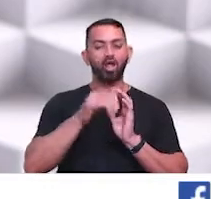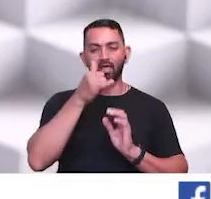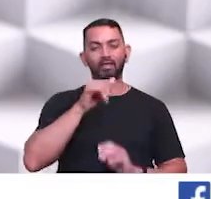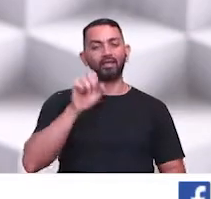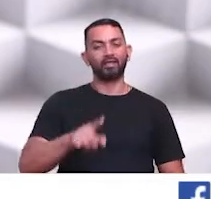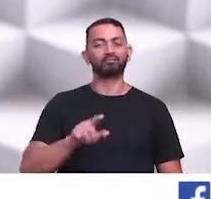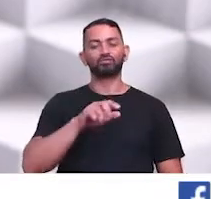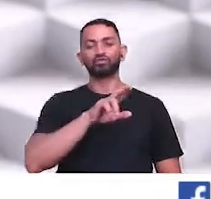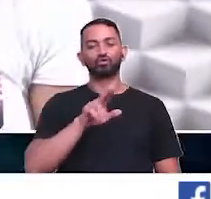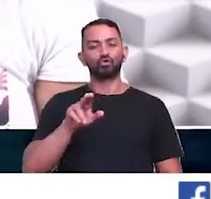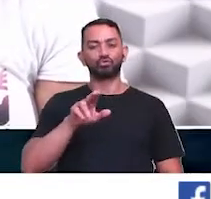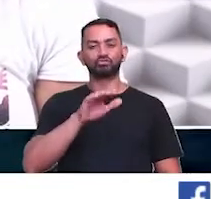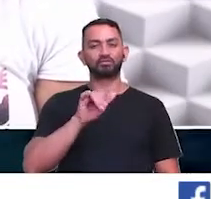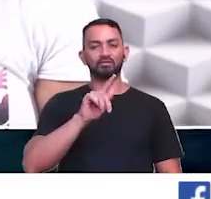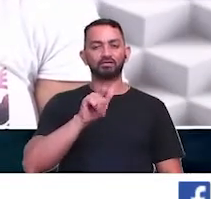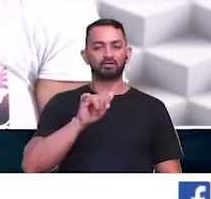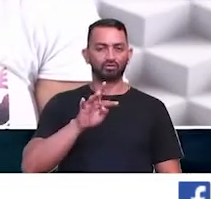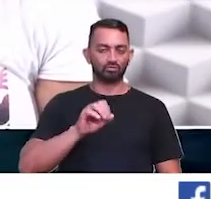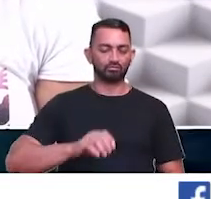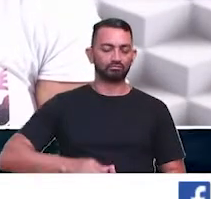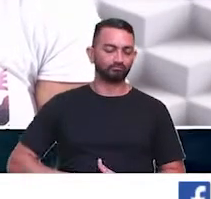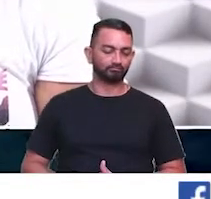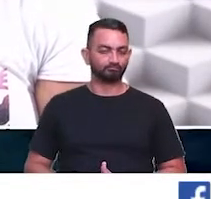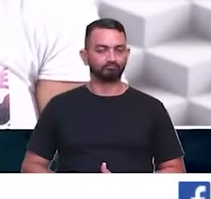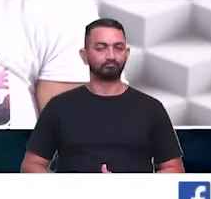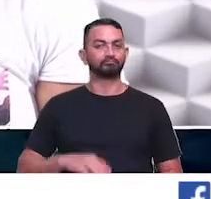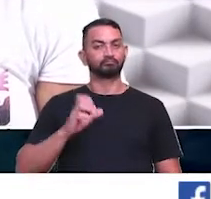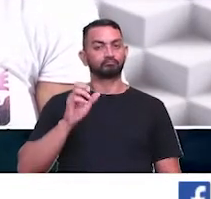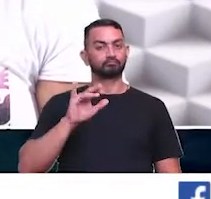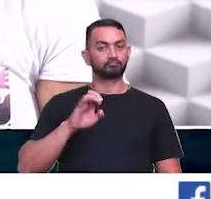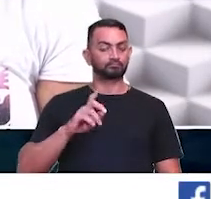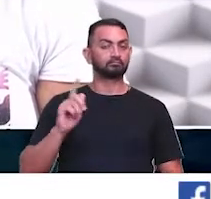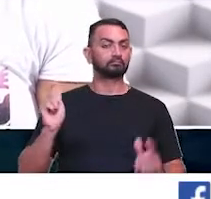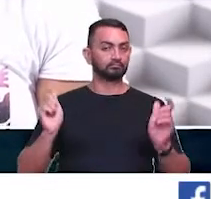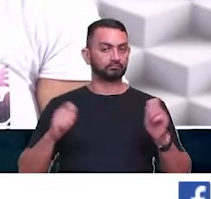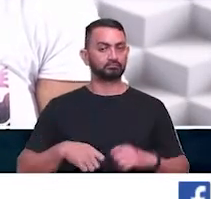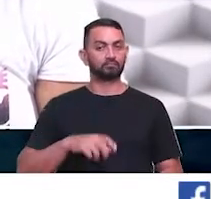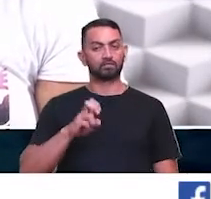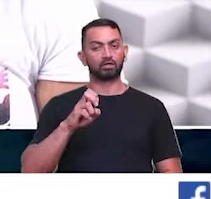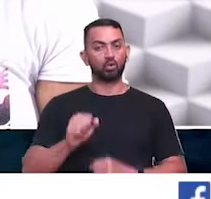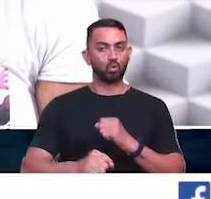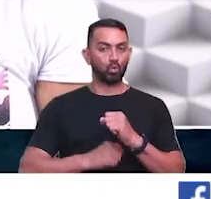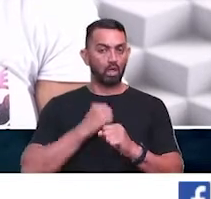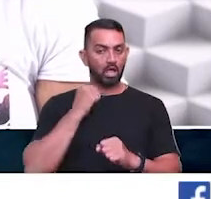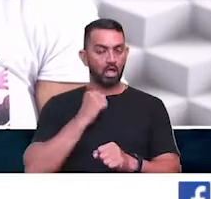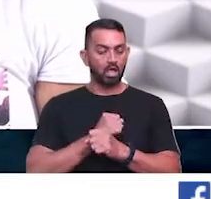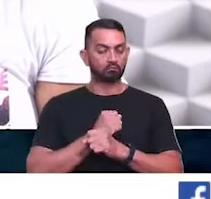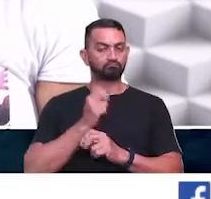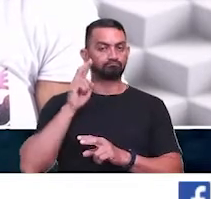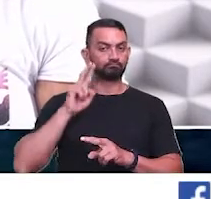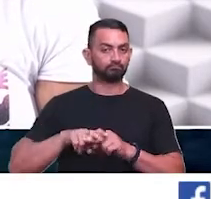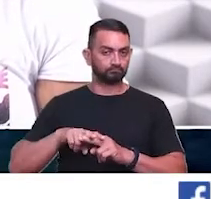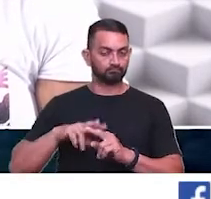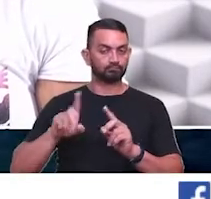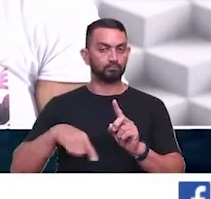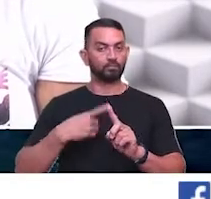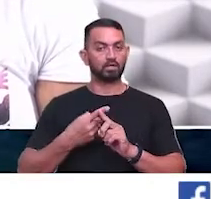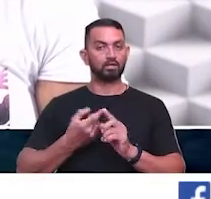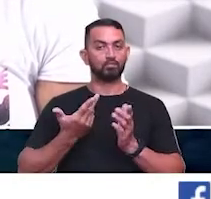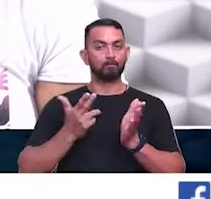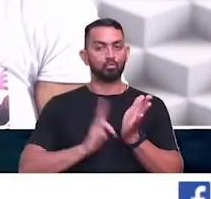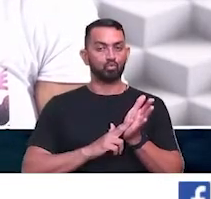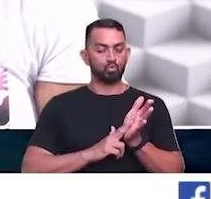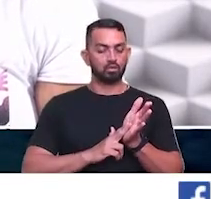em lei Ah tá aí é um crime então que pode dar até cinco anos de reclusão